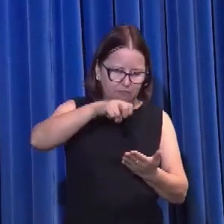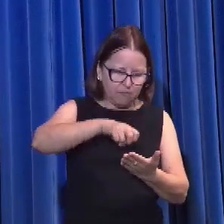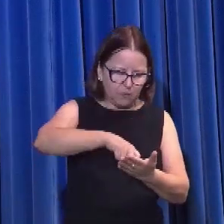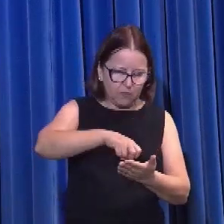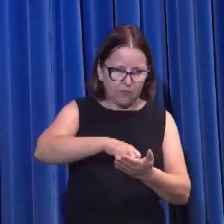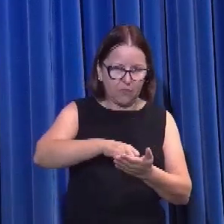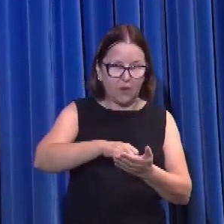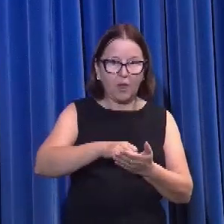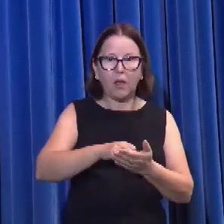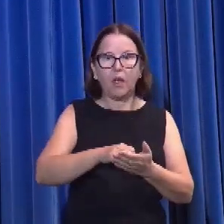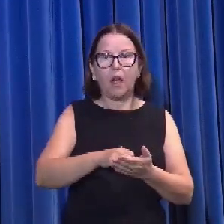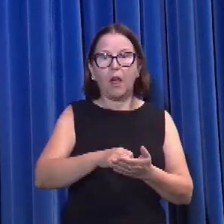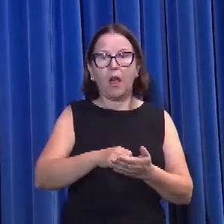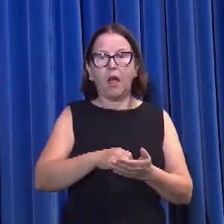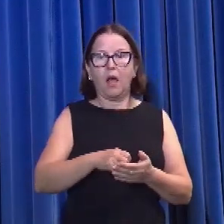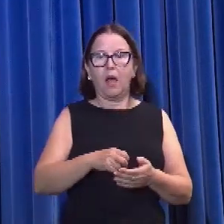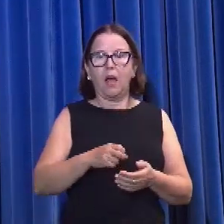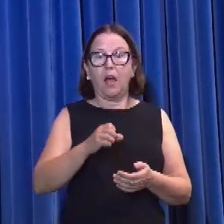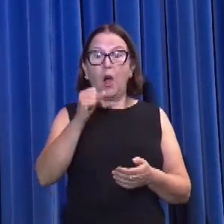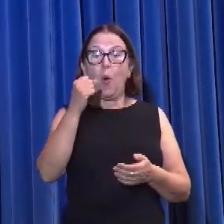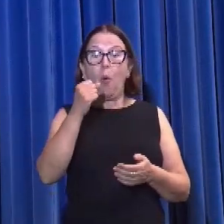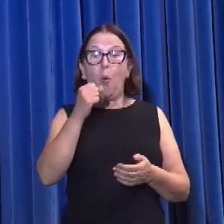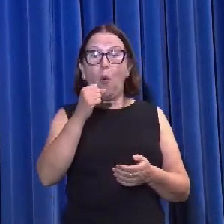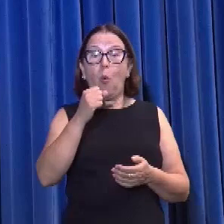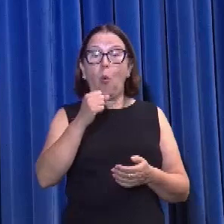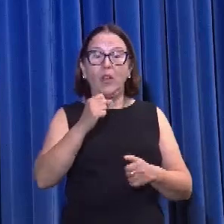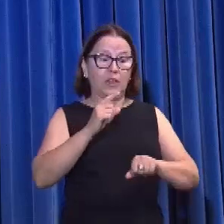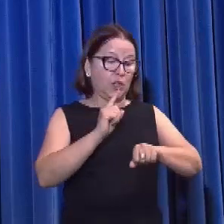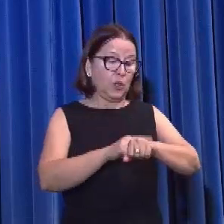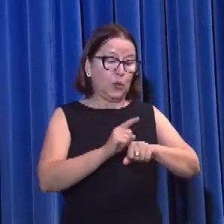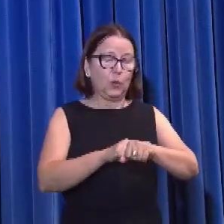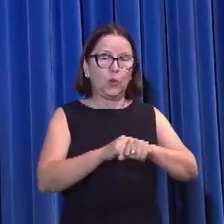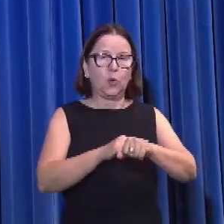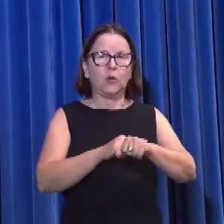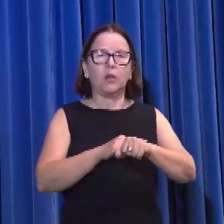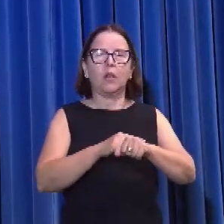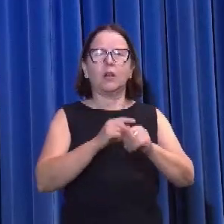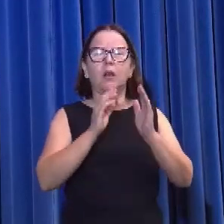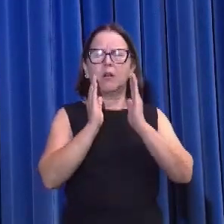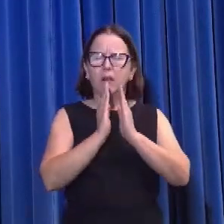as formigas mordiam ele a ponto de sangrar e ele não notava.